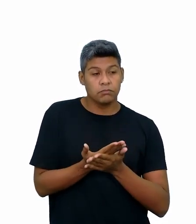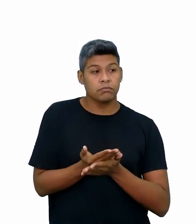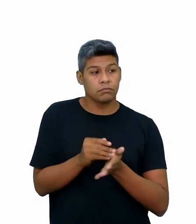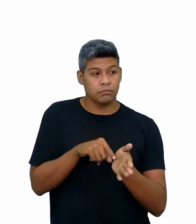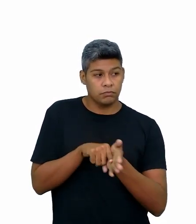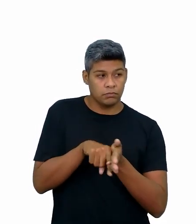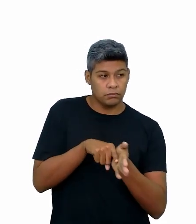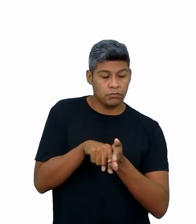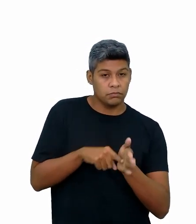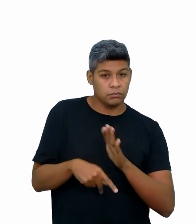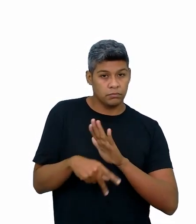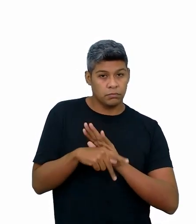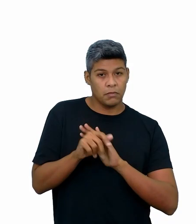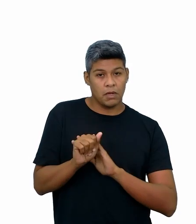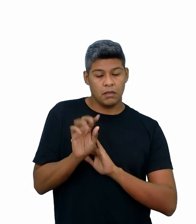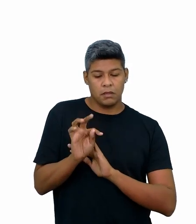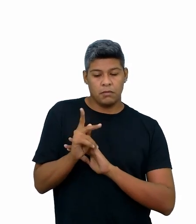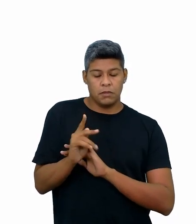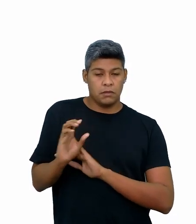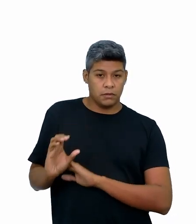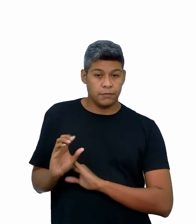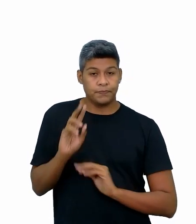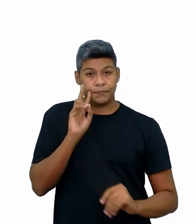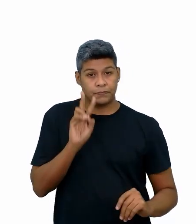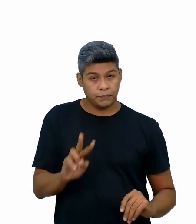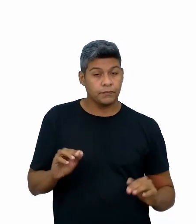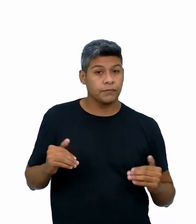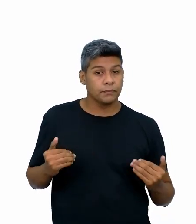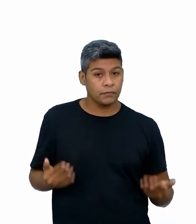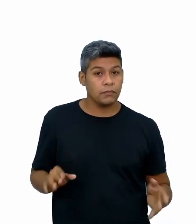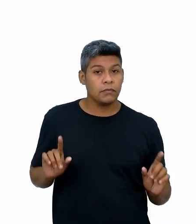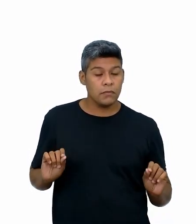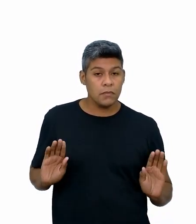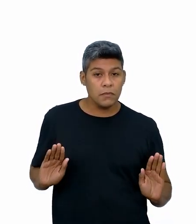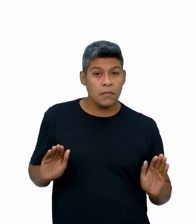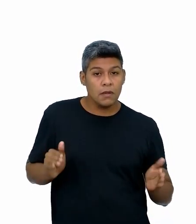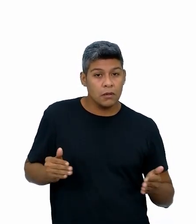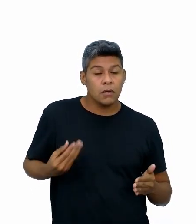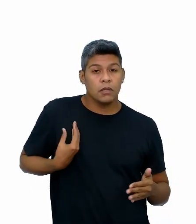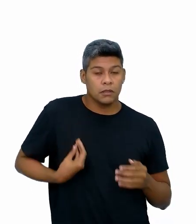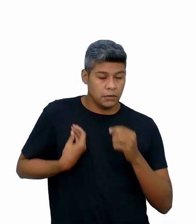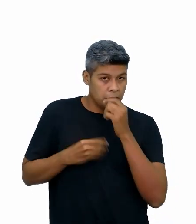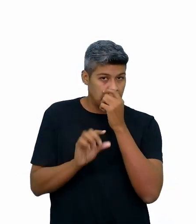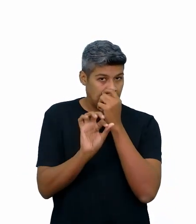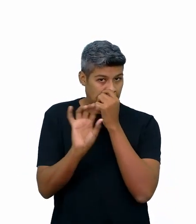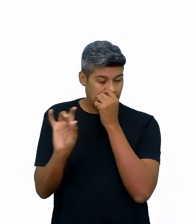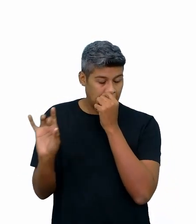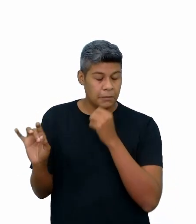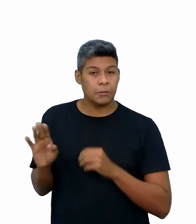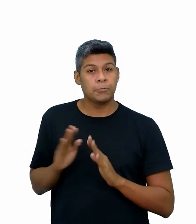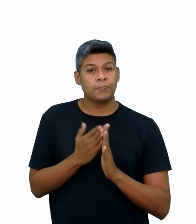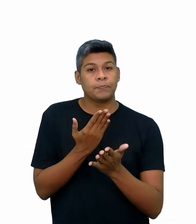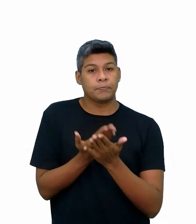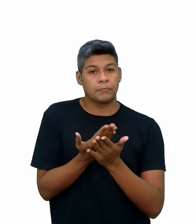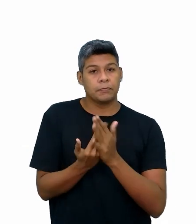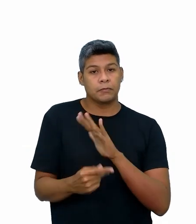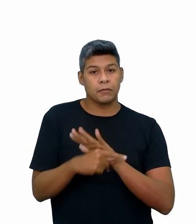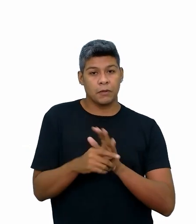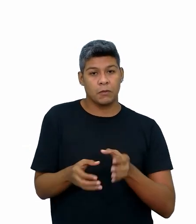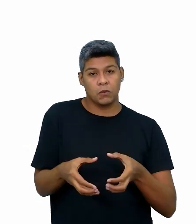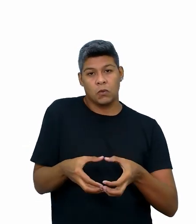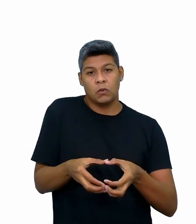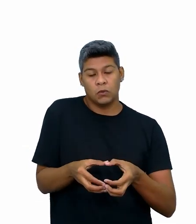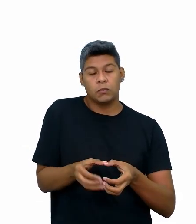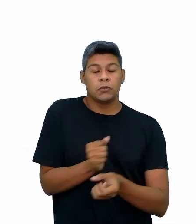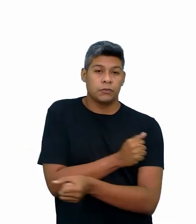desdobramento dessa TPC, dessa formação. Vendo, então, esse enfoque, né, para a realidade de cada escola, de acordo com cada grupo, com